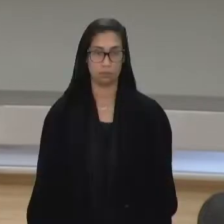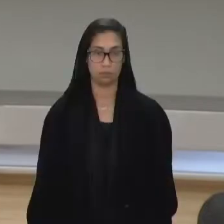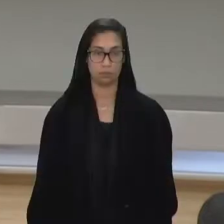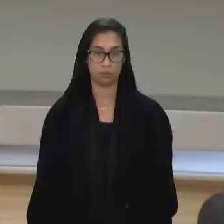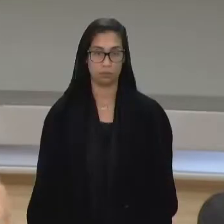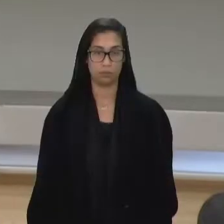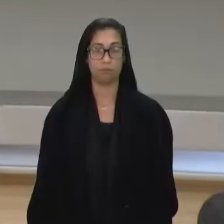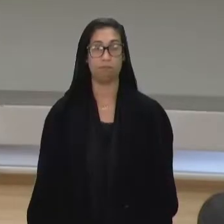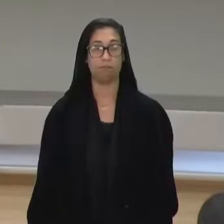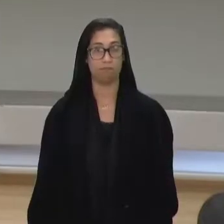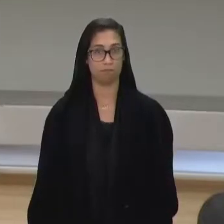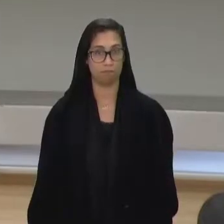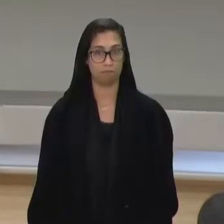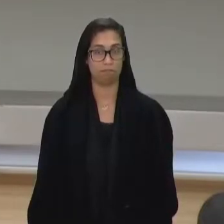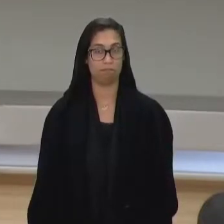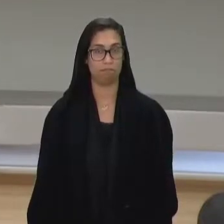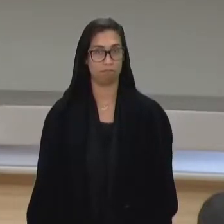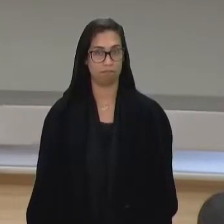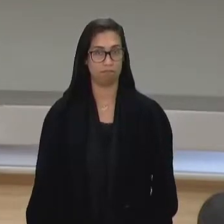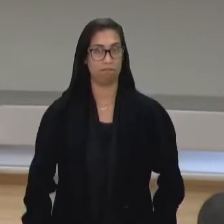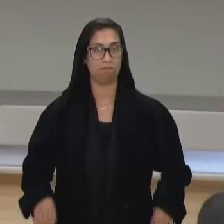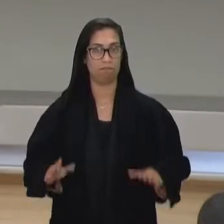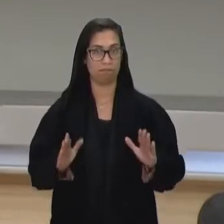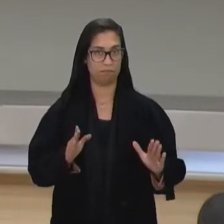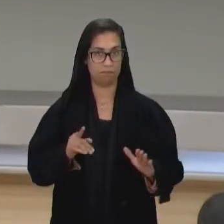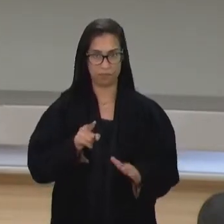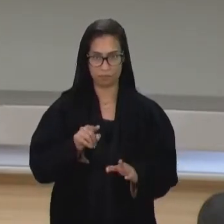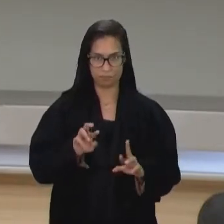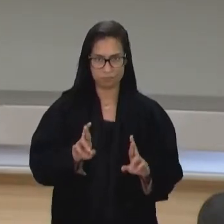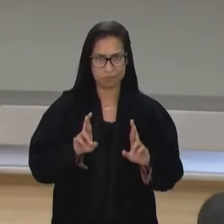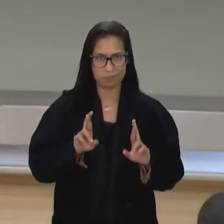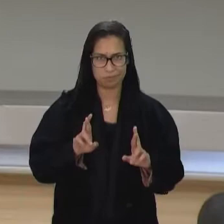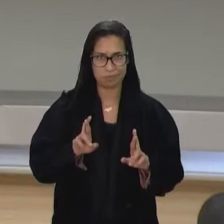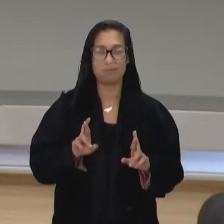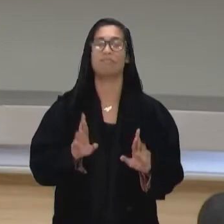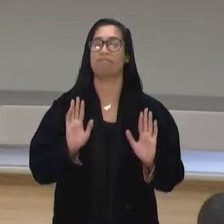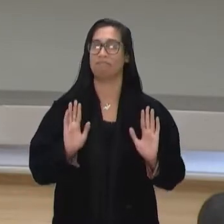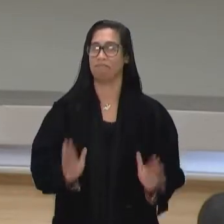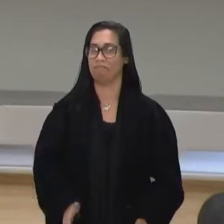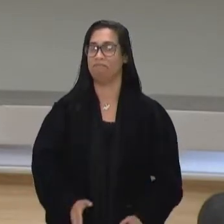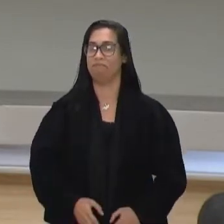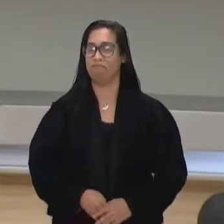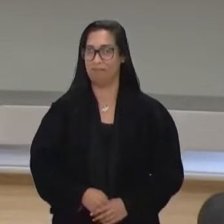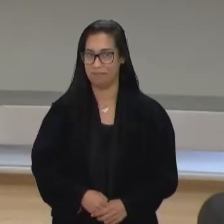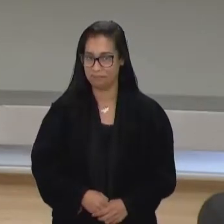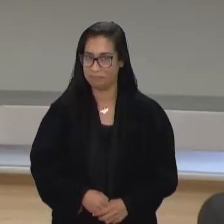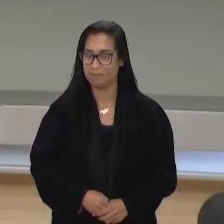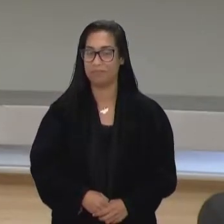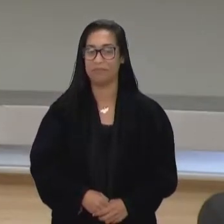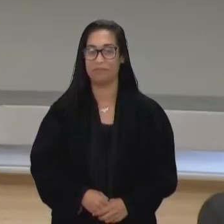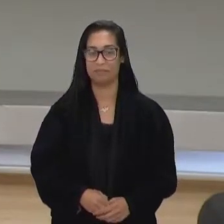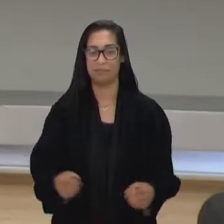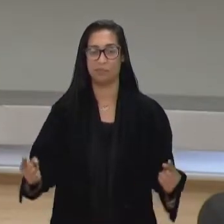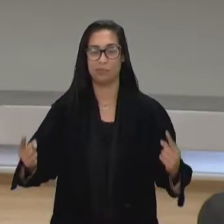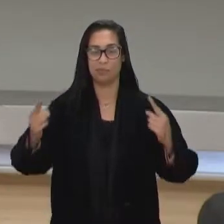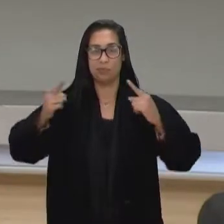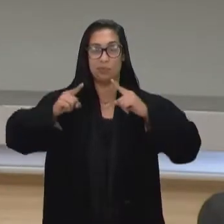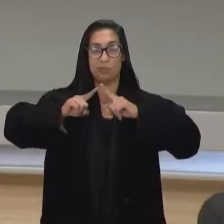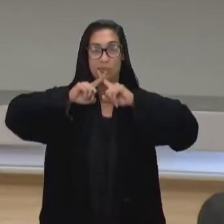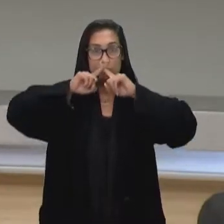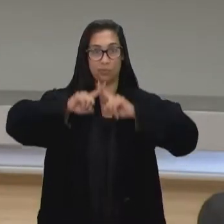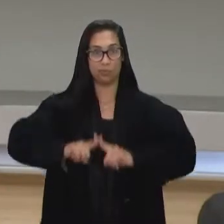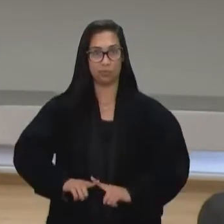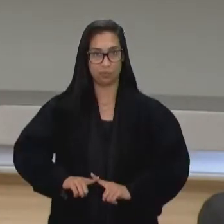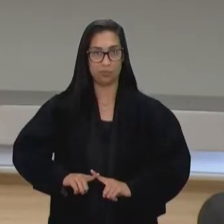Chegou agora o momento que você estava aguardando. É a hora da finalização dos desafios musicais.